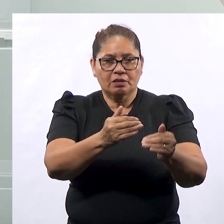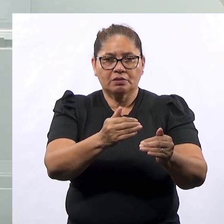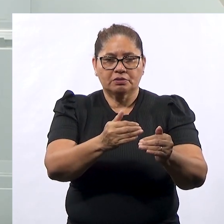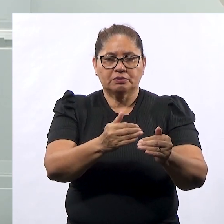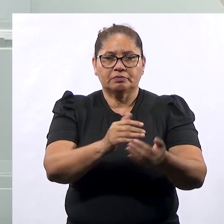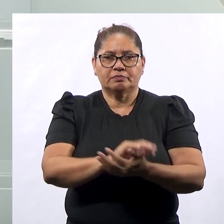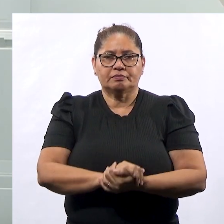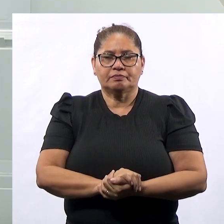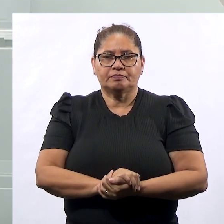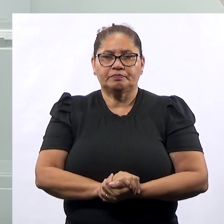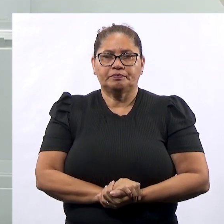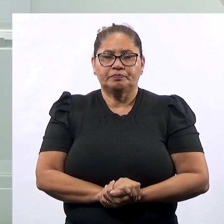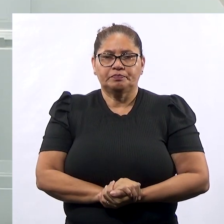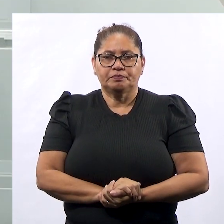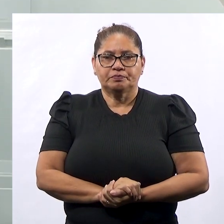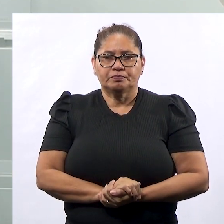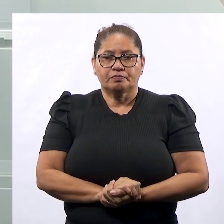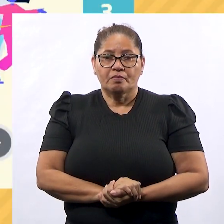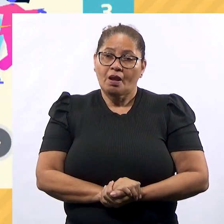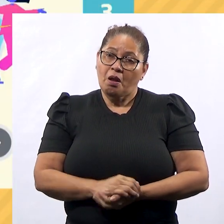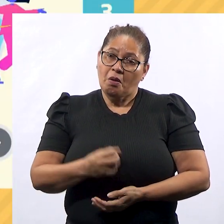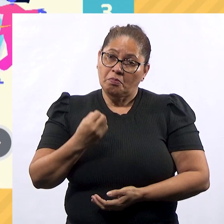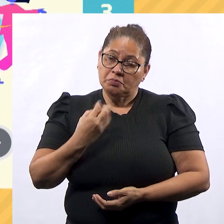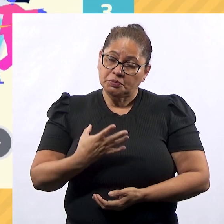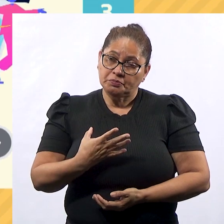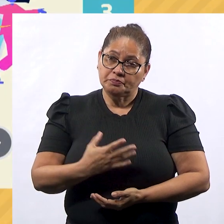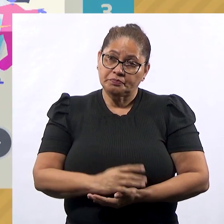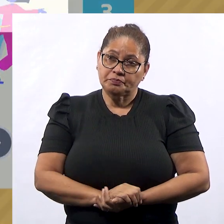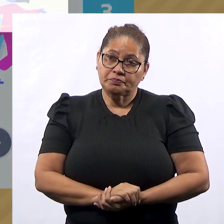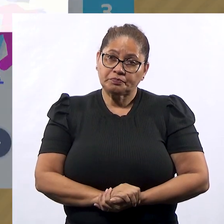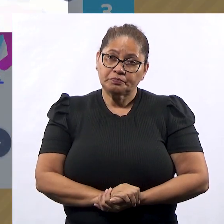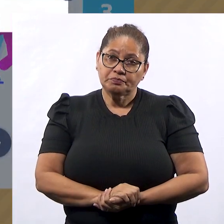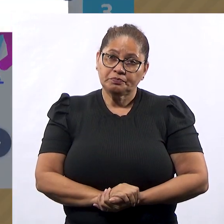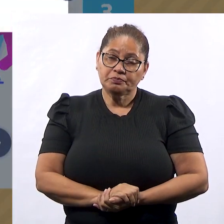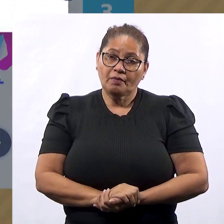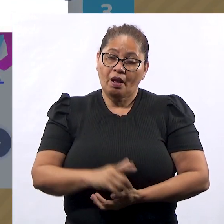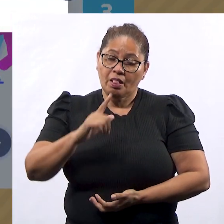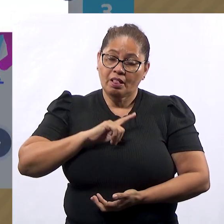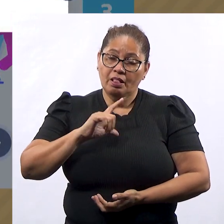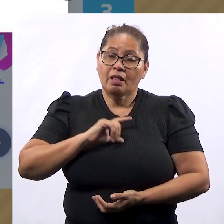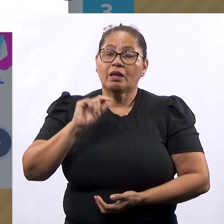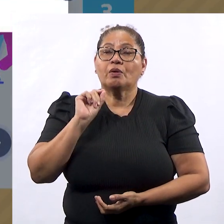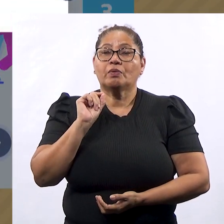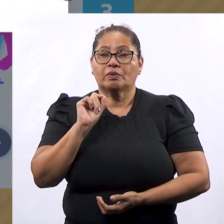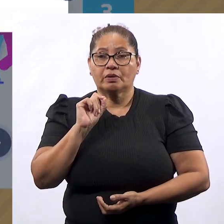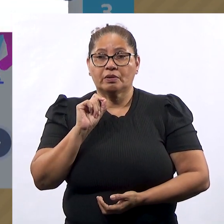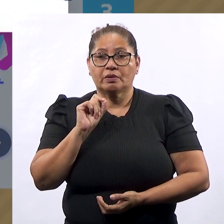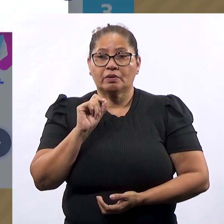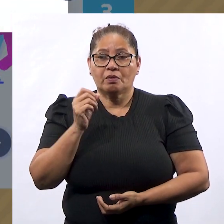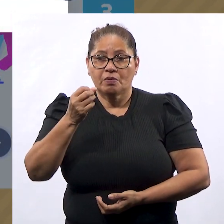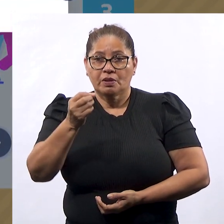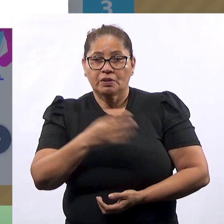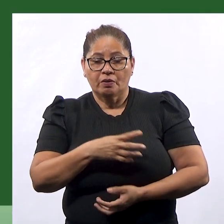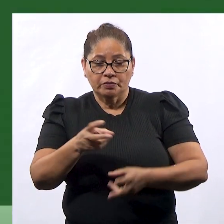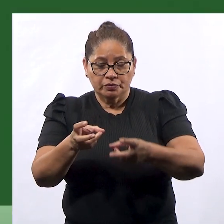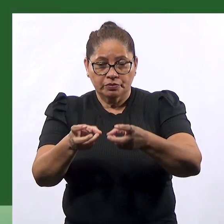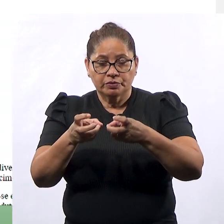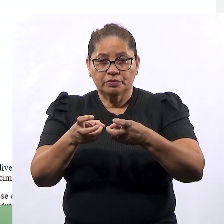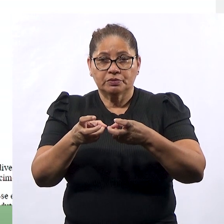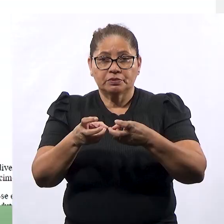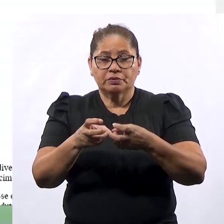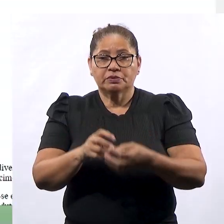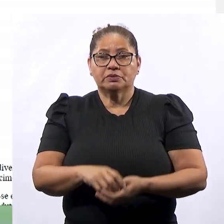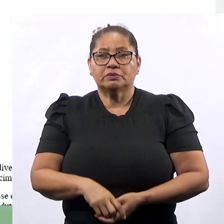progredir, para que ele possa avançar. Bom, e aí o que a gente tem? A gente tem uma nova